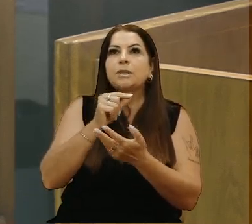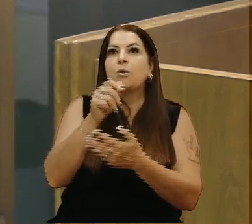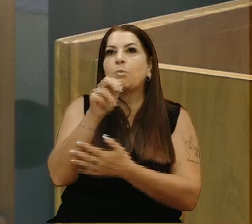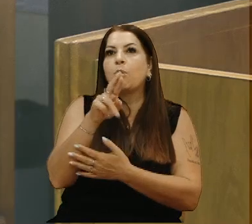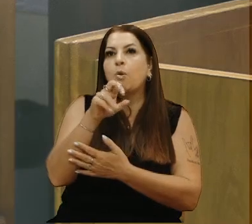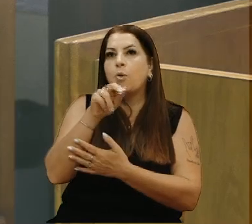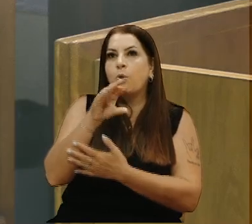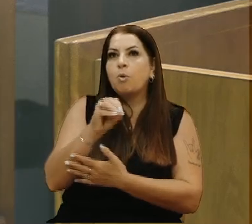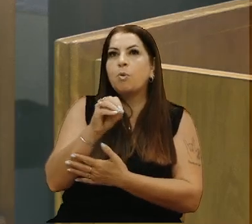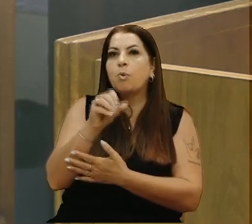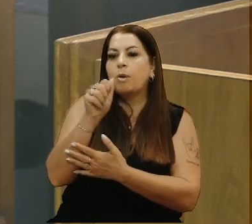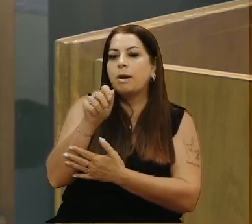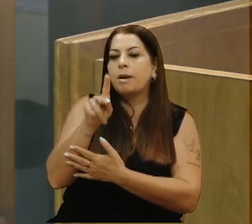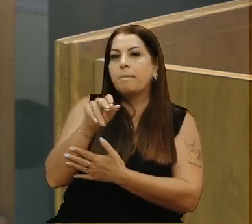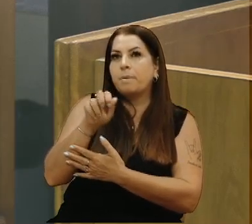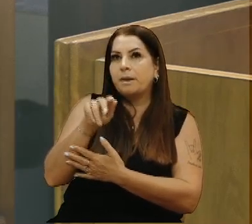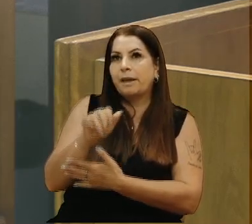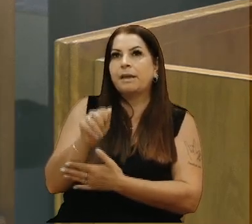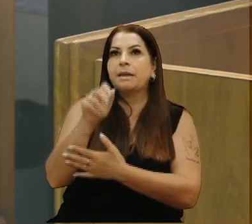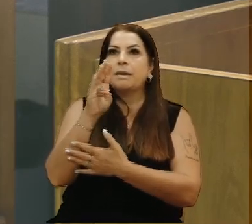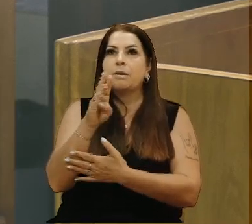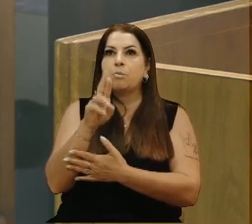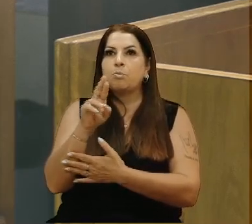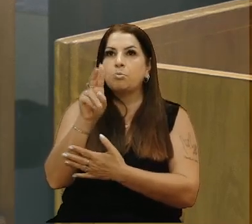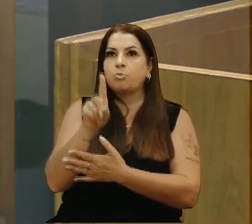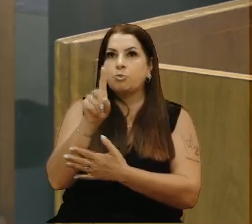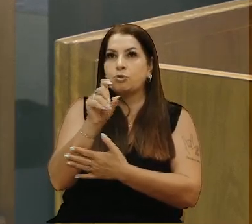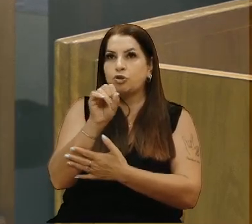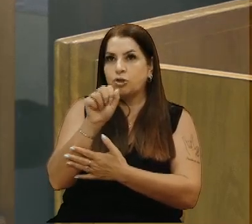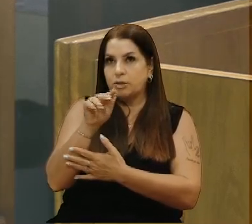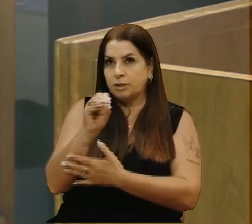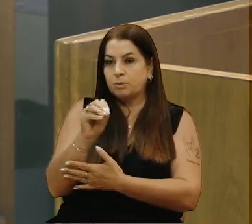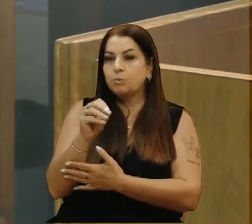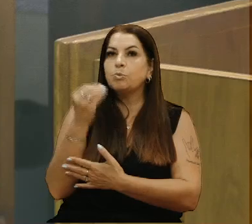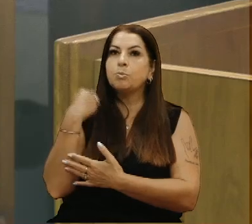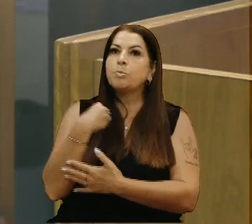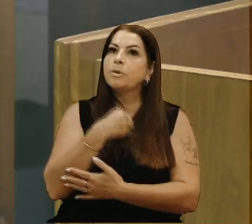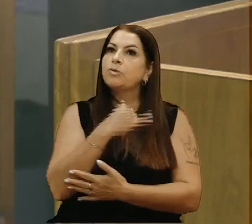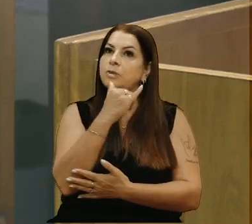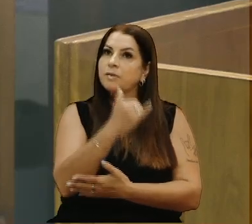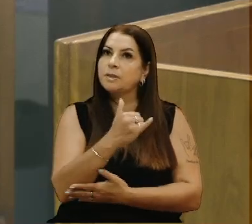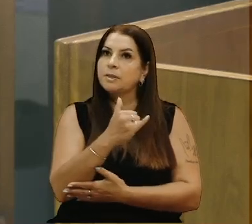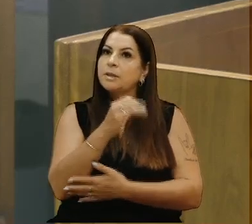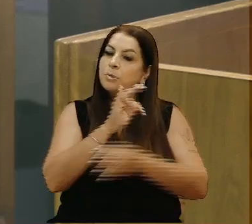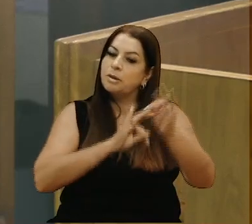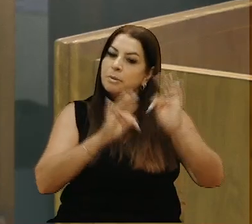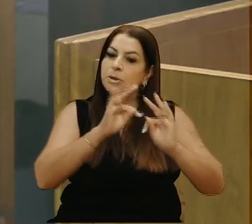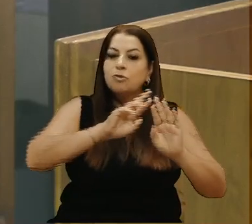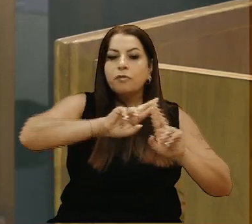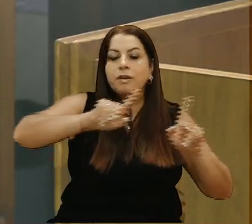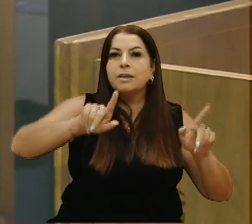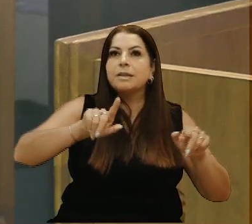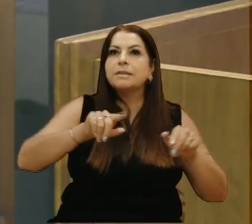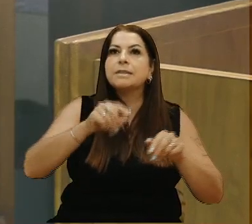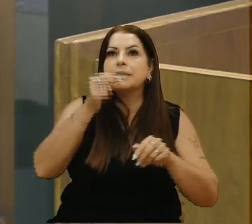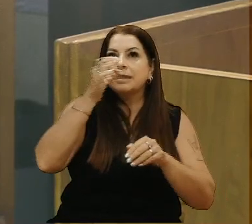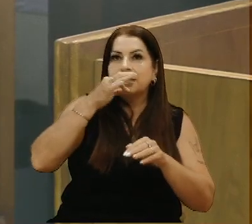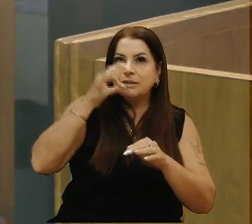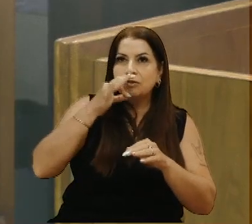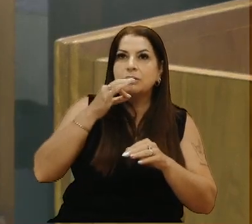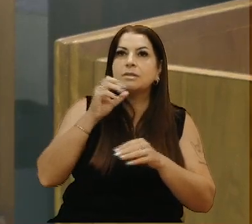apneia, como bruxismo, eles são dados pelo médico. E o tratamento é multiprofissional, através de